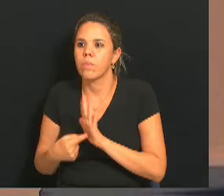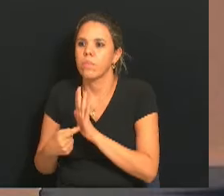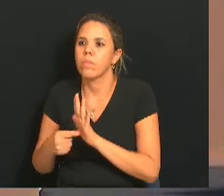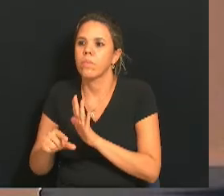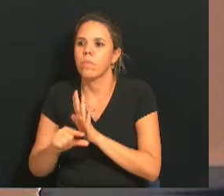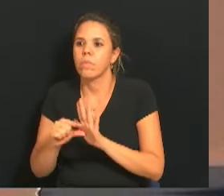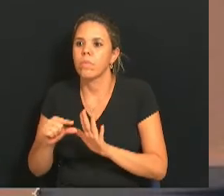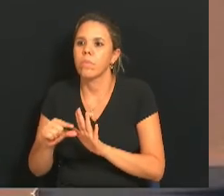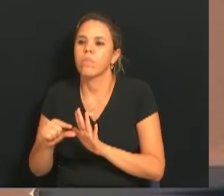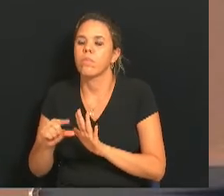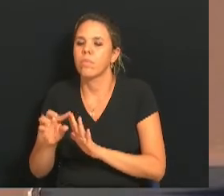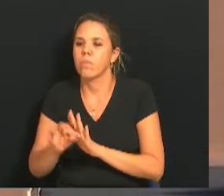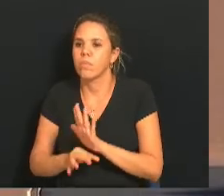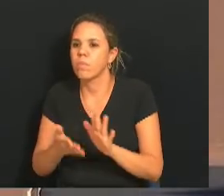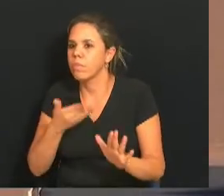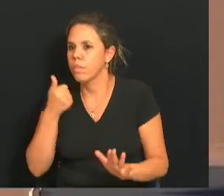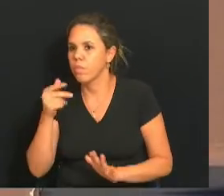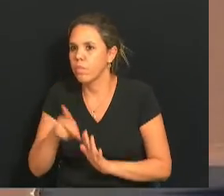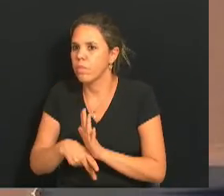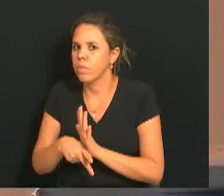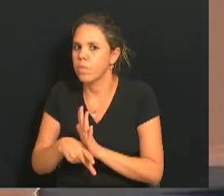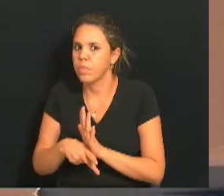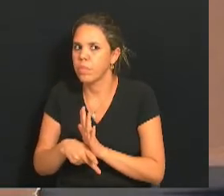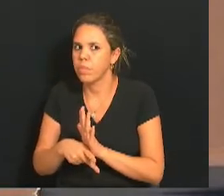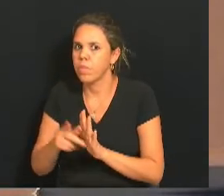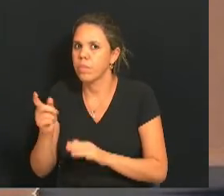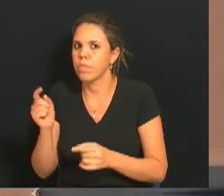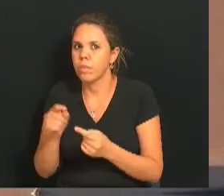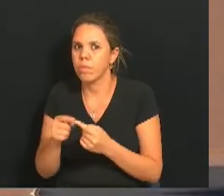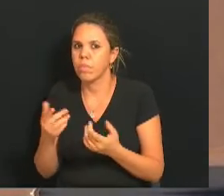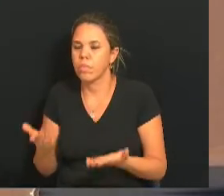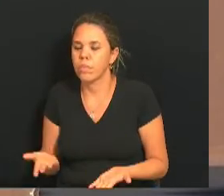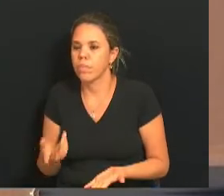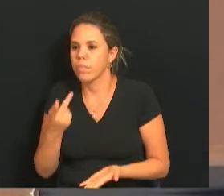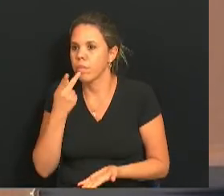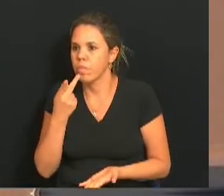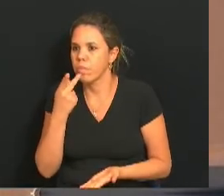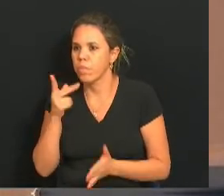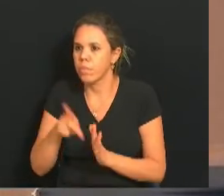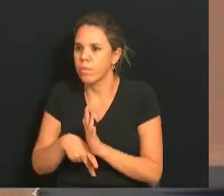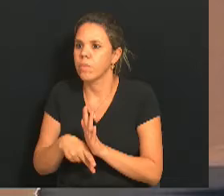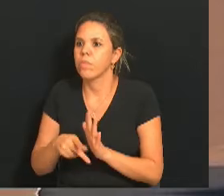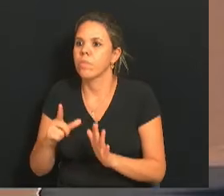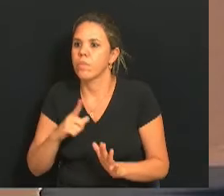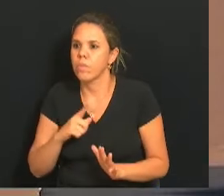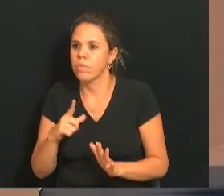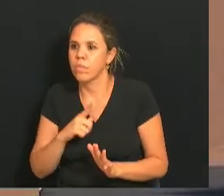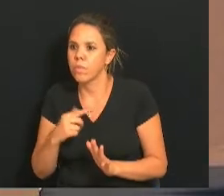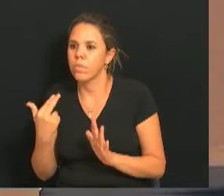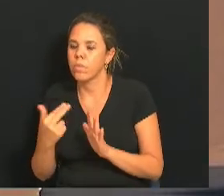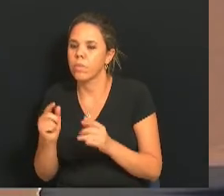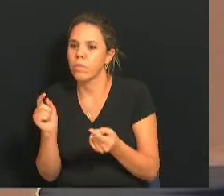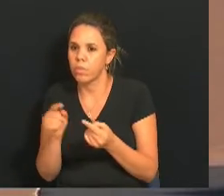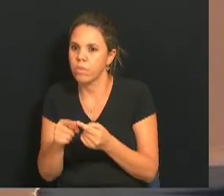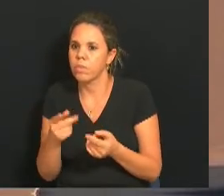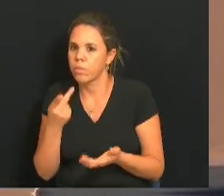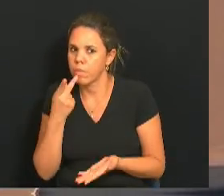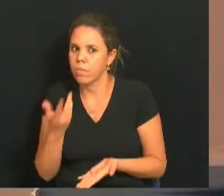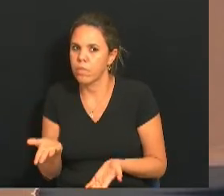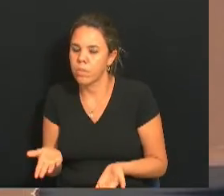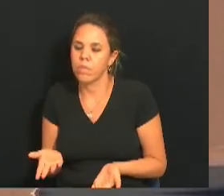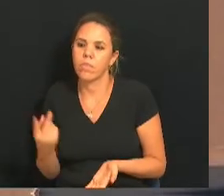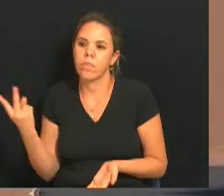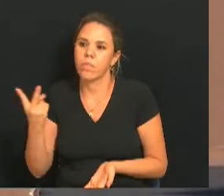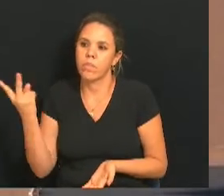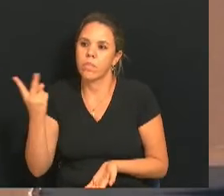emendas, melhorar o projeto, dar mais sentido, vamos dizer assim, para o projeto que tem esse norte, vamos dizer assim, de